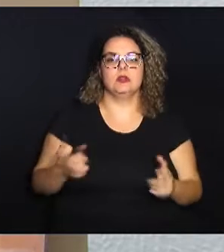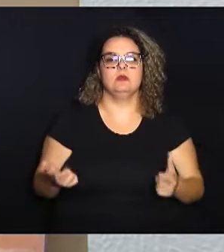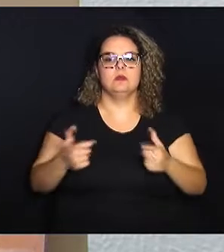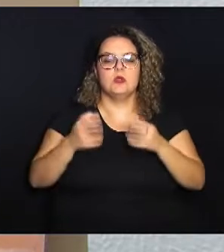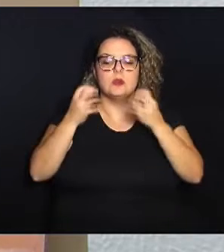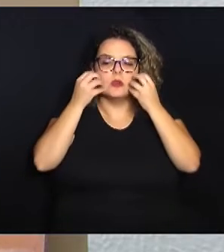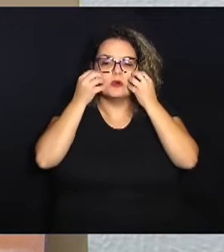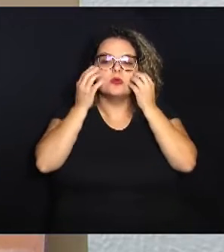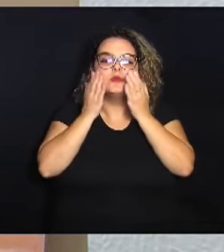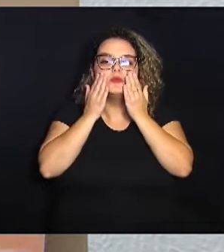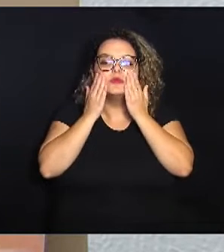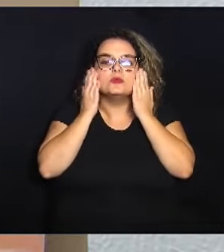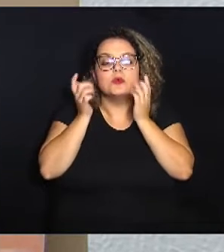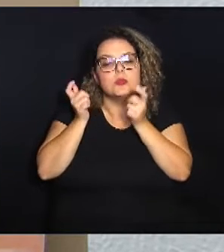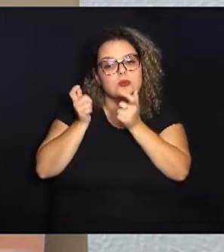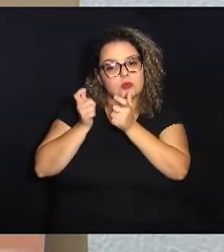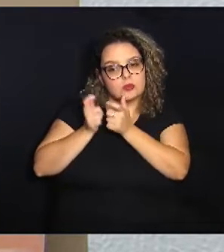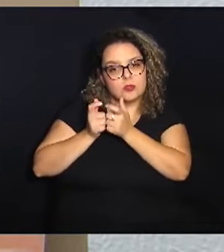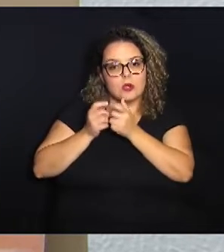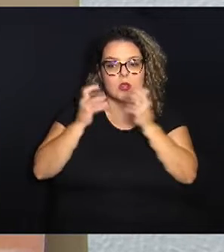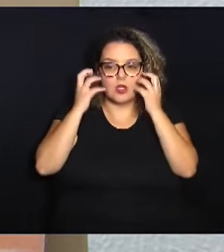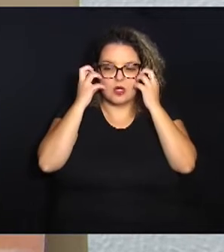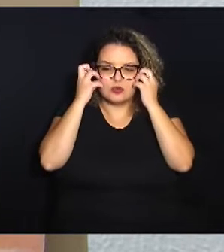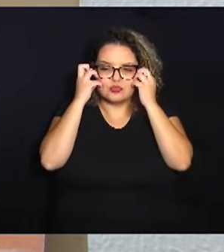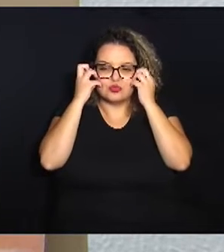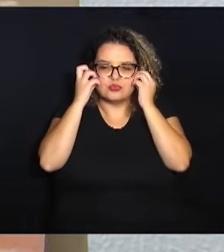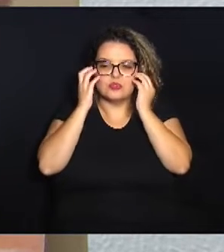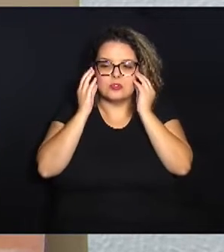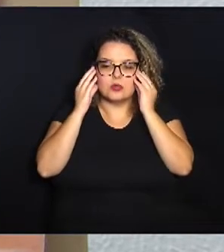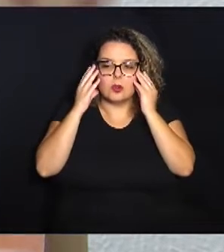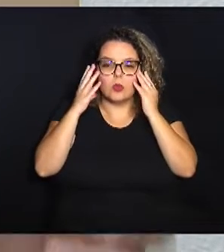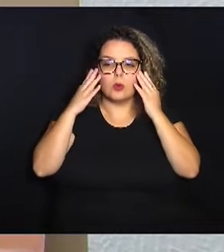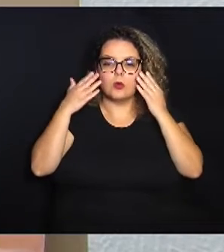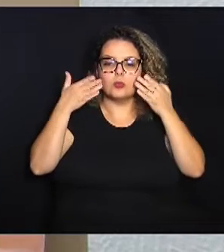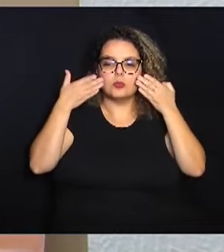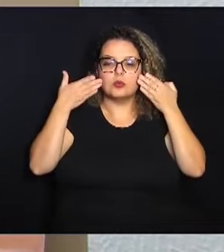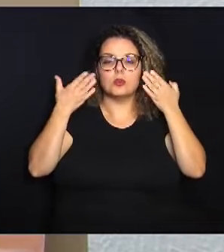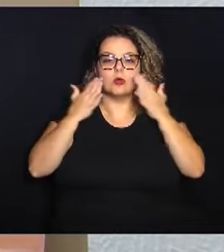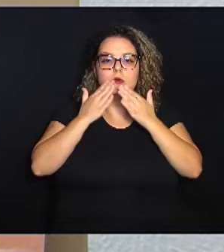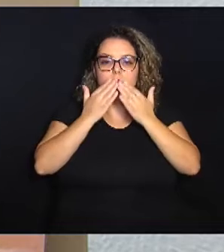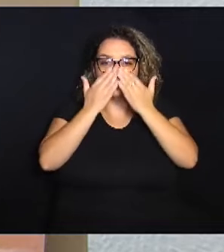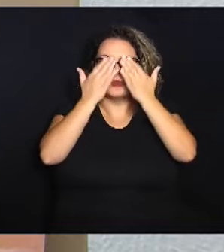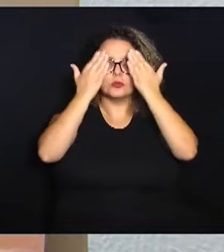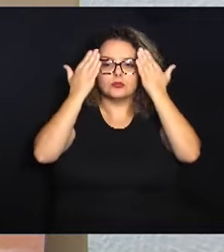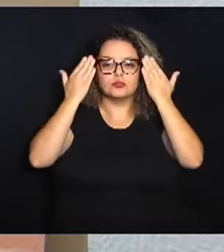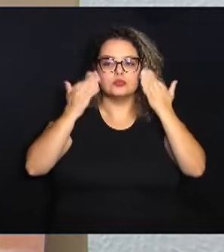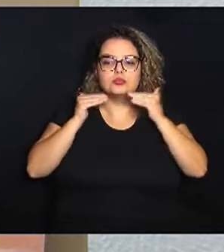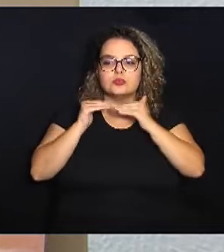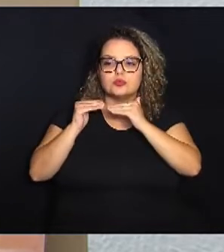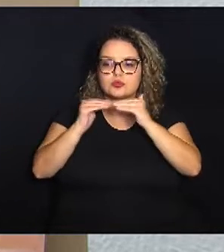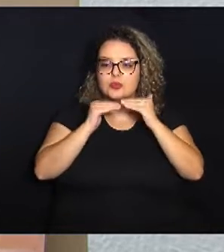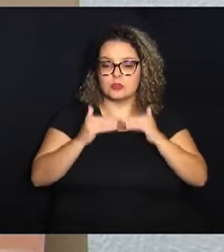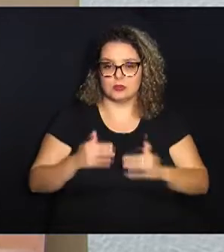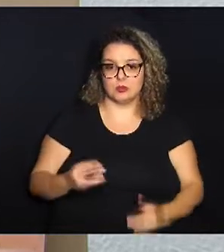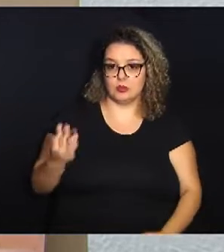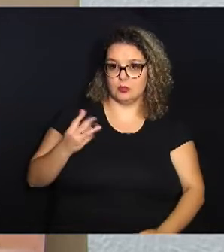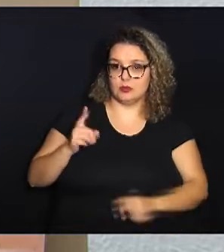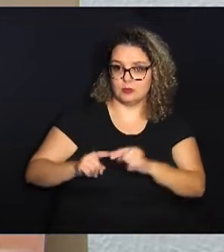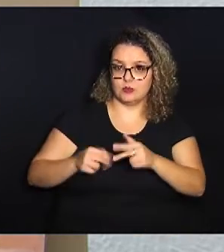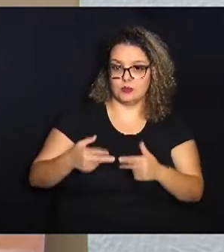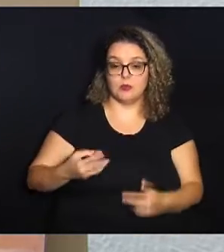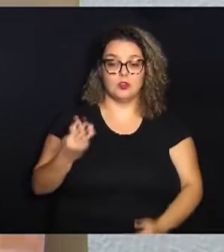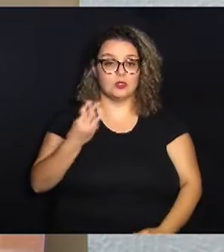manchas, para redução de rugas e também para dar uma homogeneidade na pele. E o terceiro produto? O